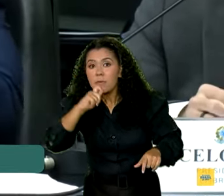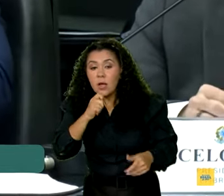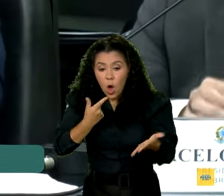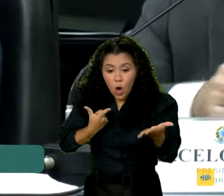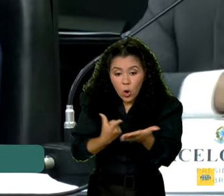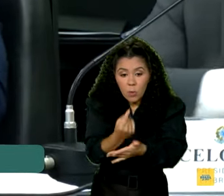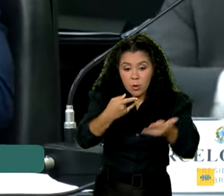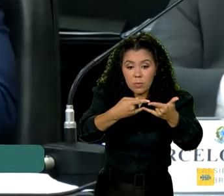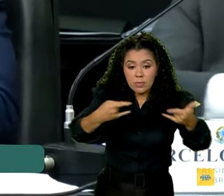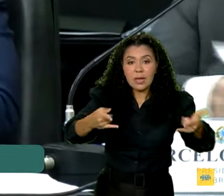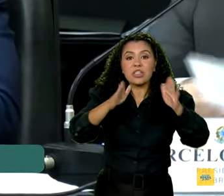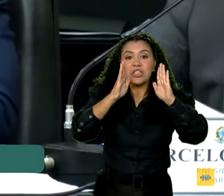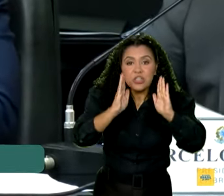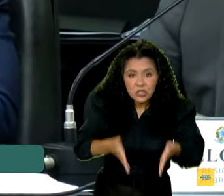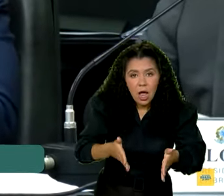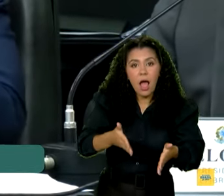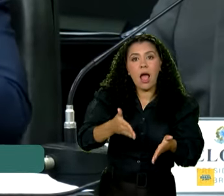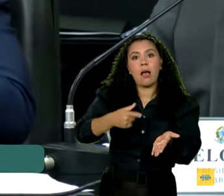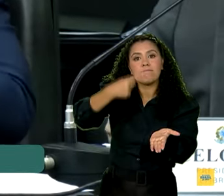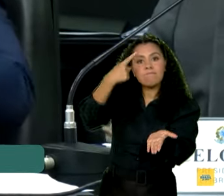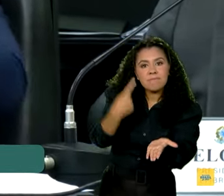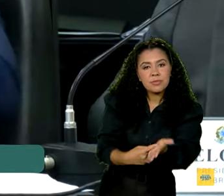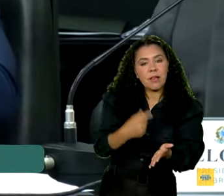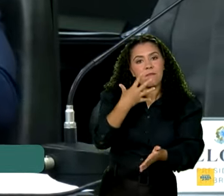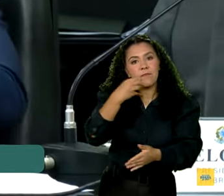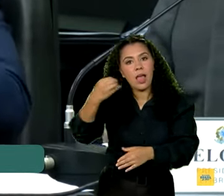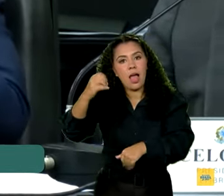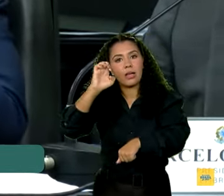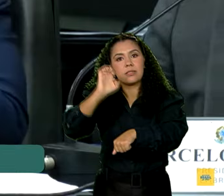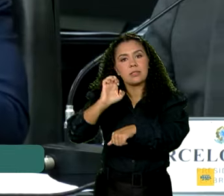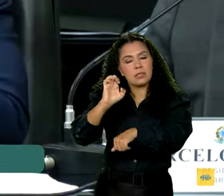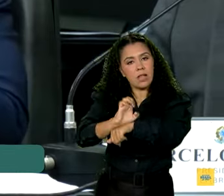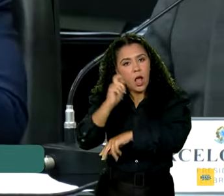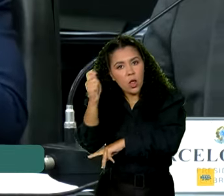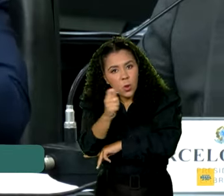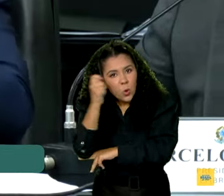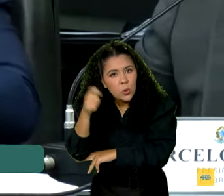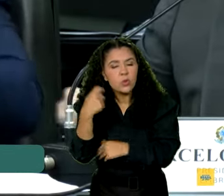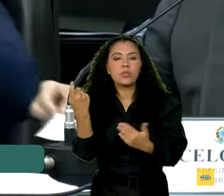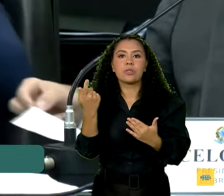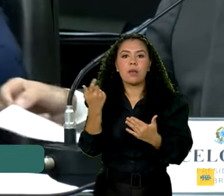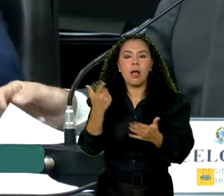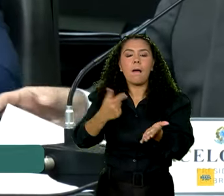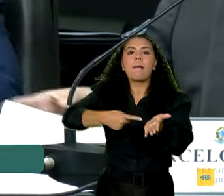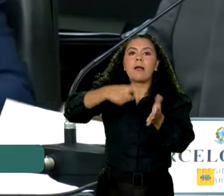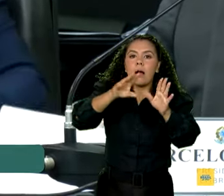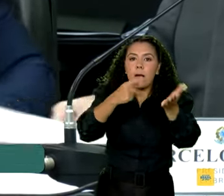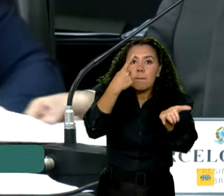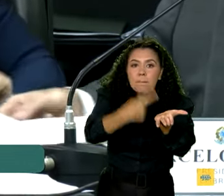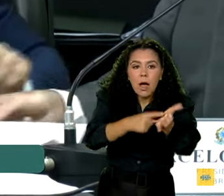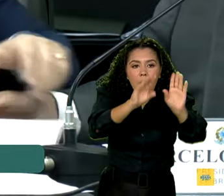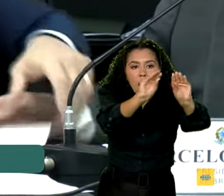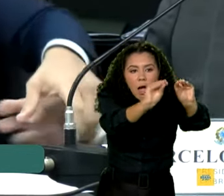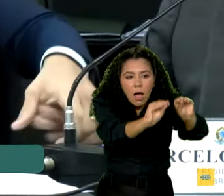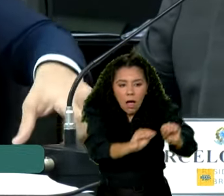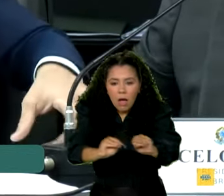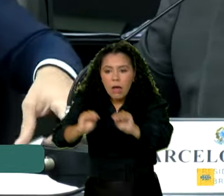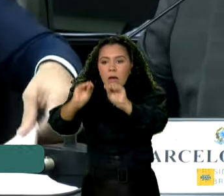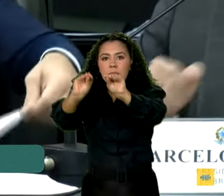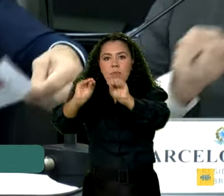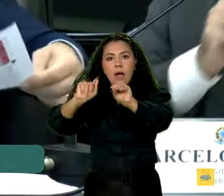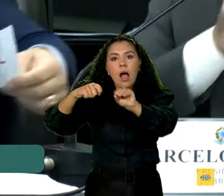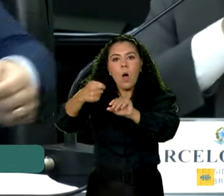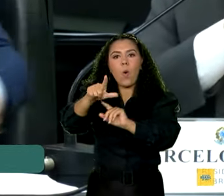passagem, ou adquiriram hotéis, pacotes de viagens, remarquem a sua passagem